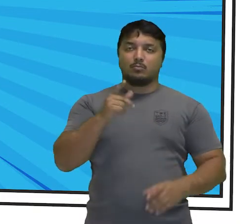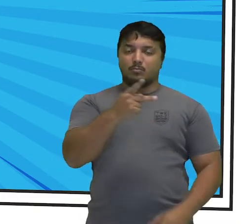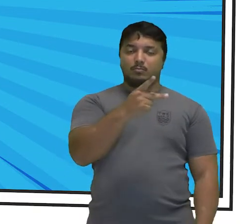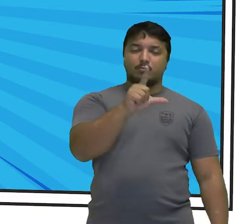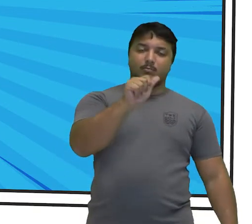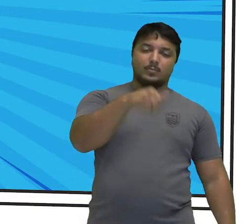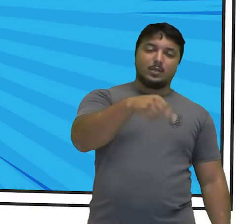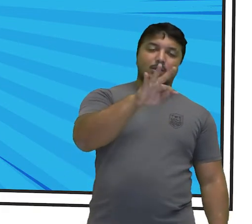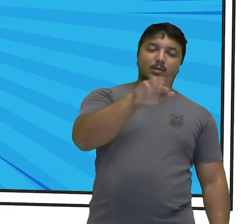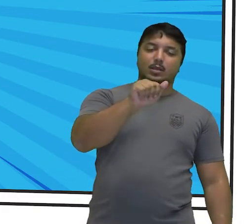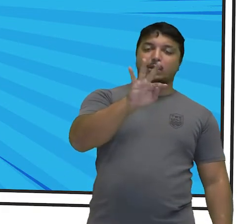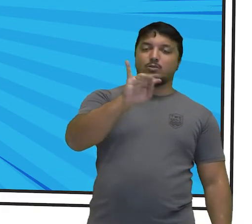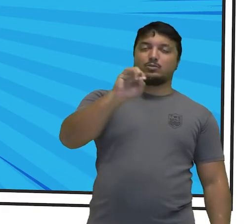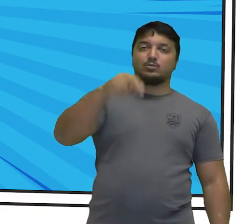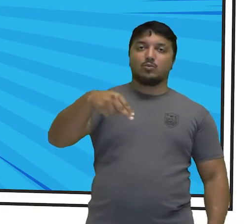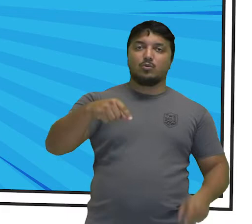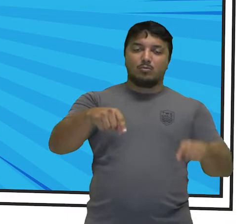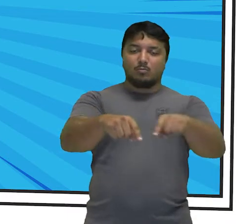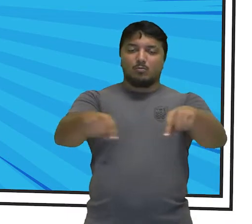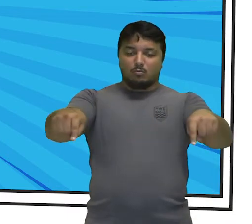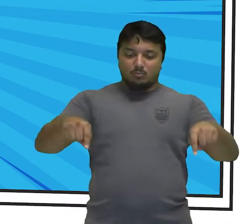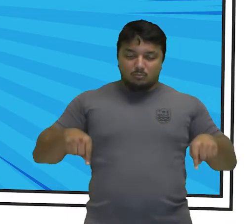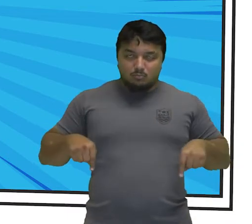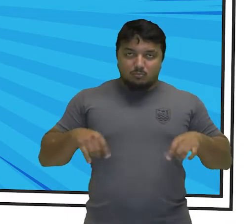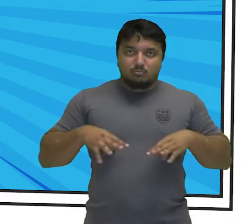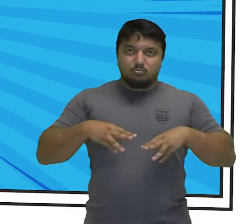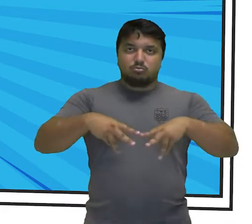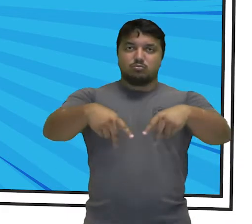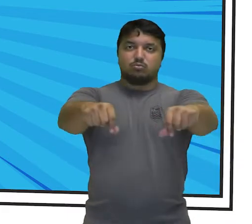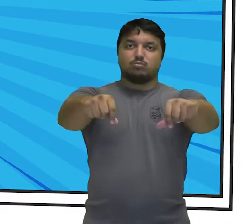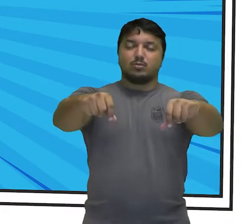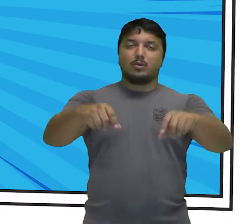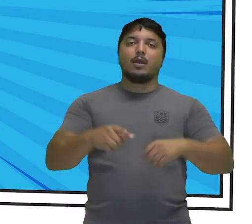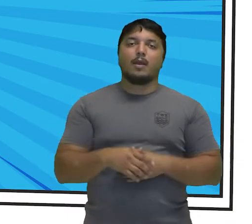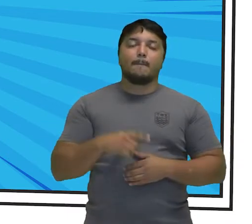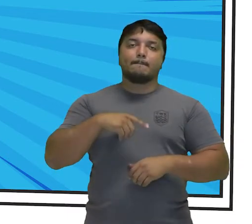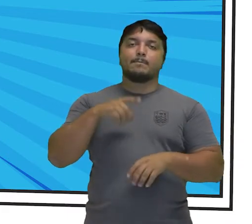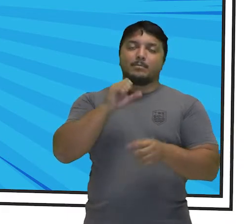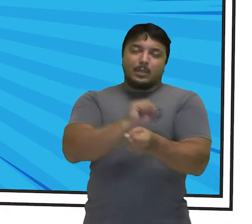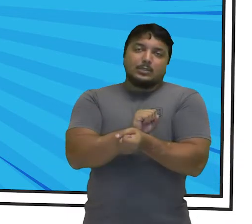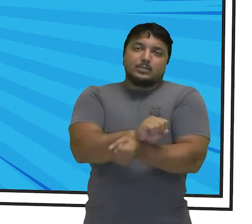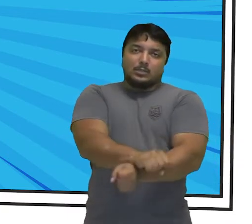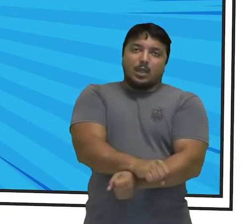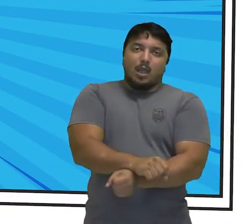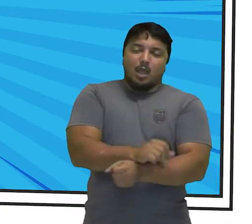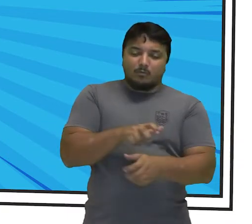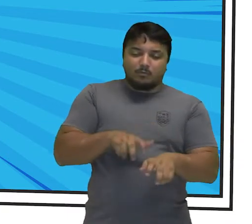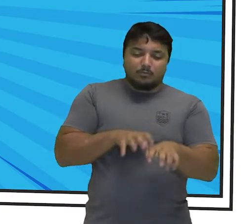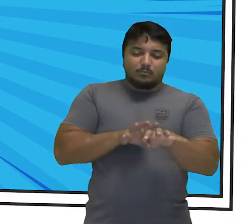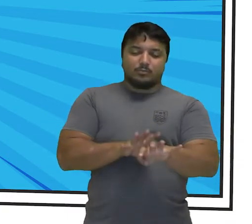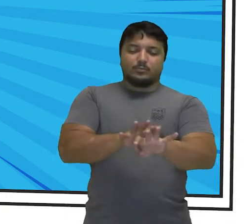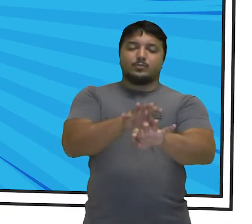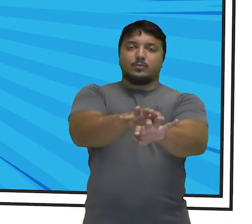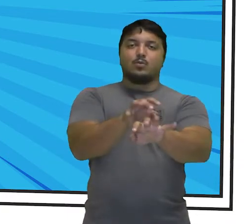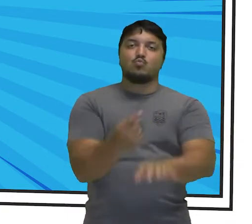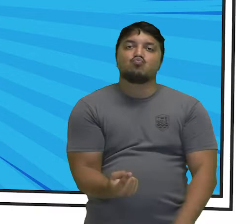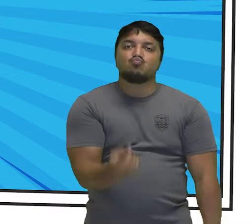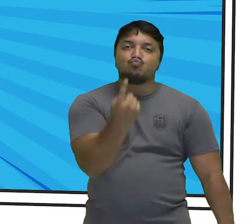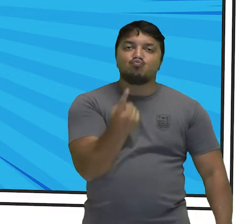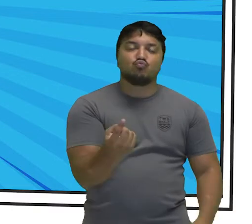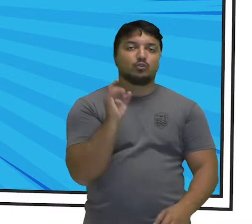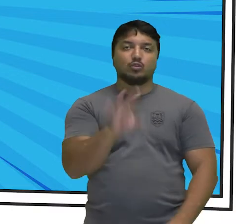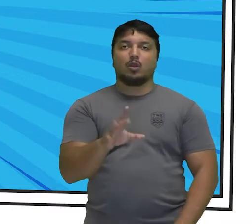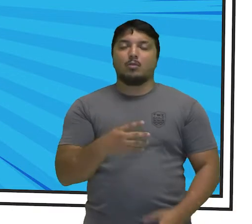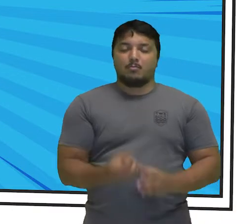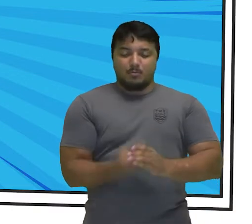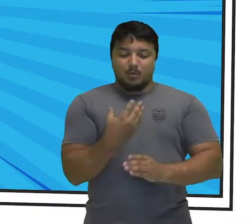plantation. Ele diz aí, ó, plantation, que é com uma mão de obra escrava, uma monocultura, uma produção